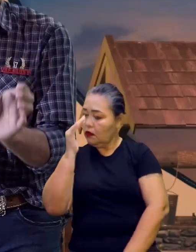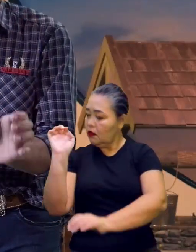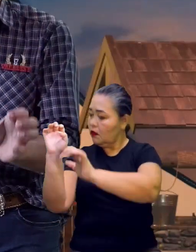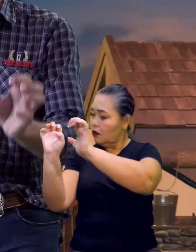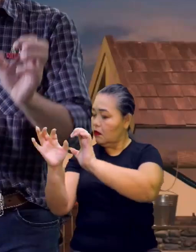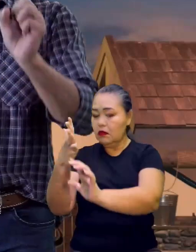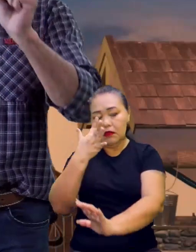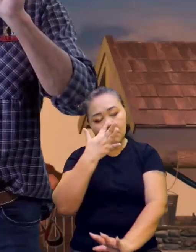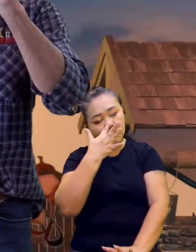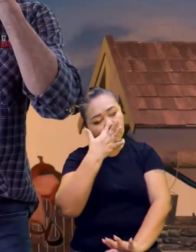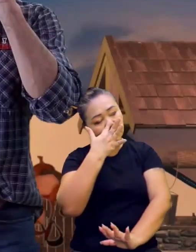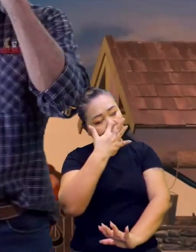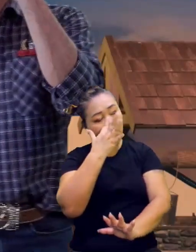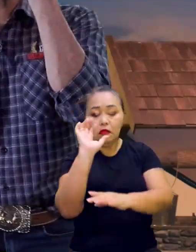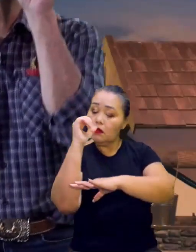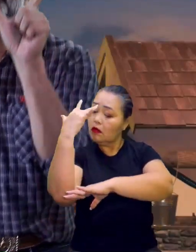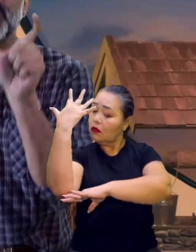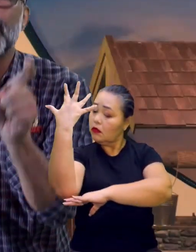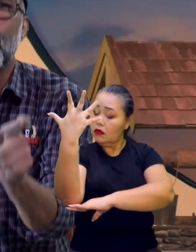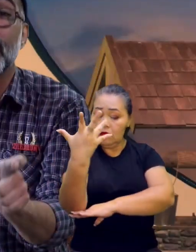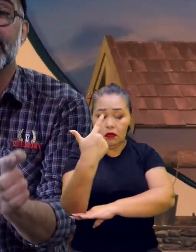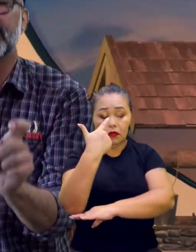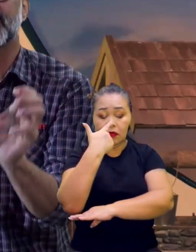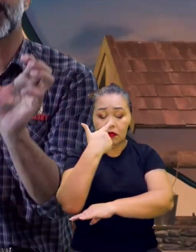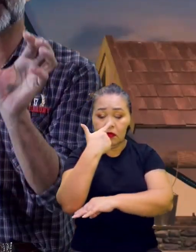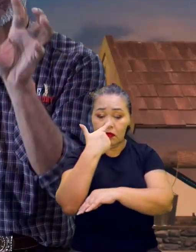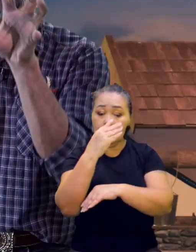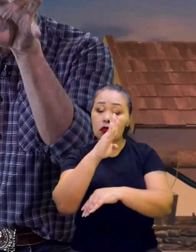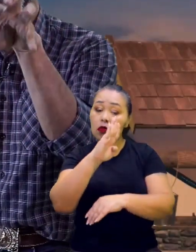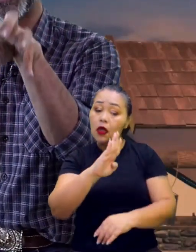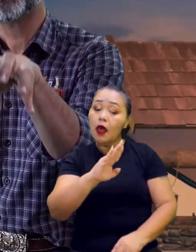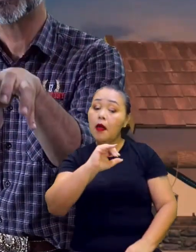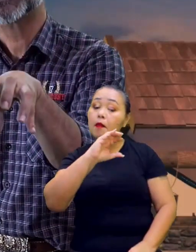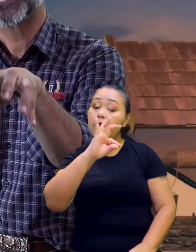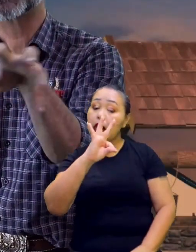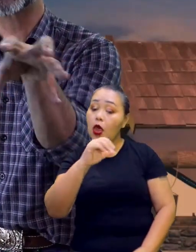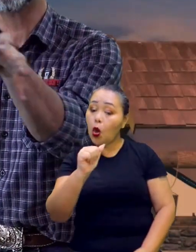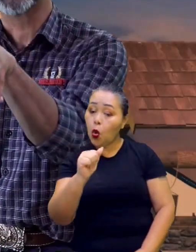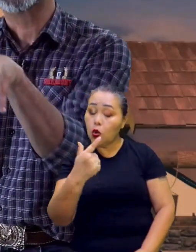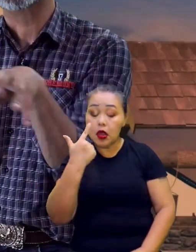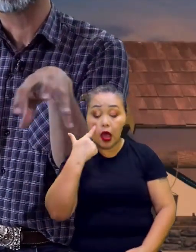determinadas florestas, de determinados biotas, de determinados